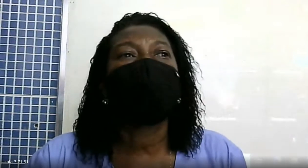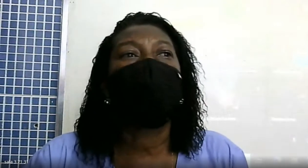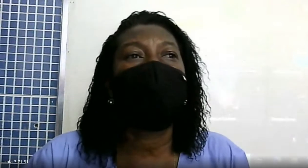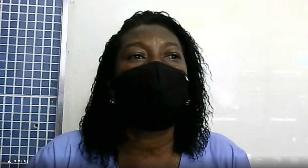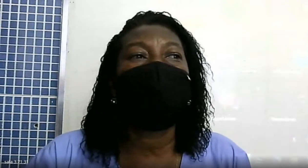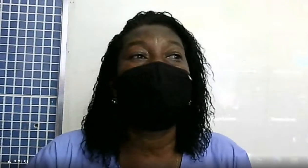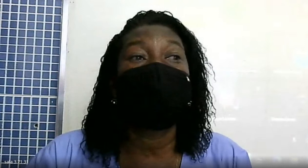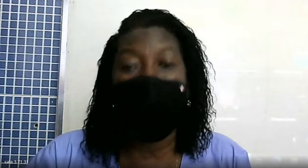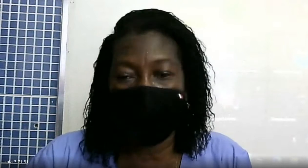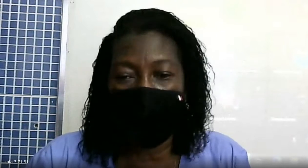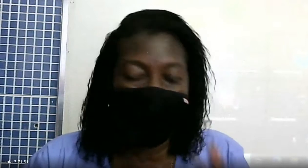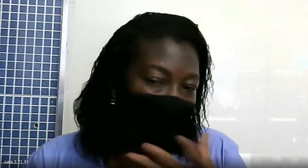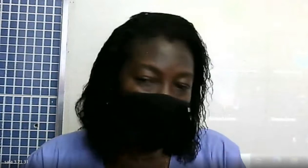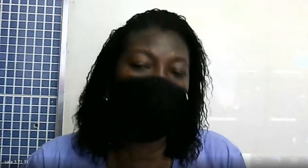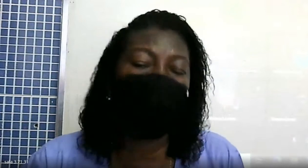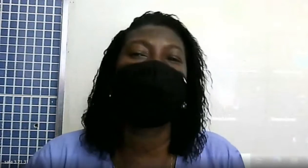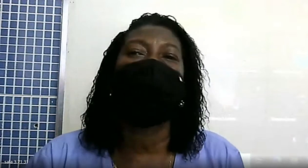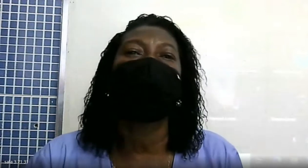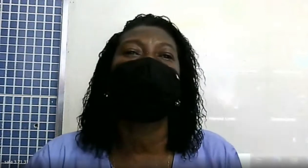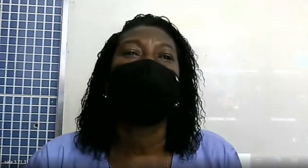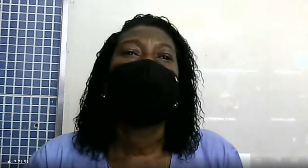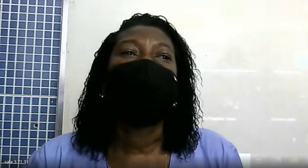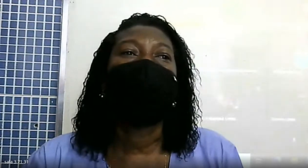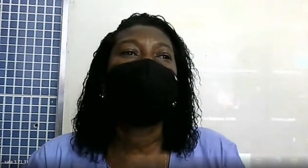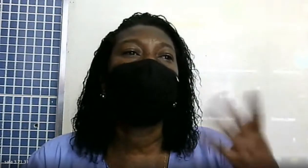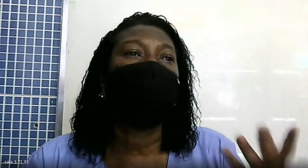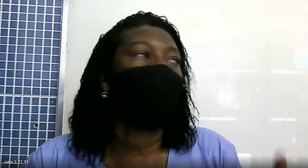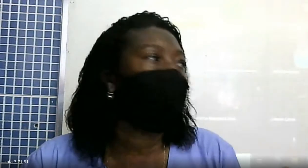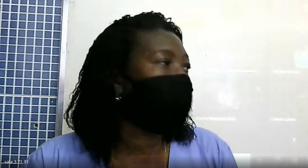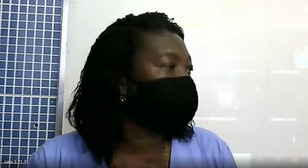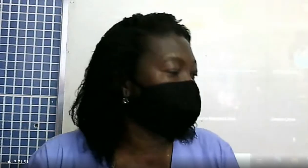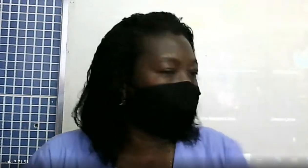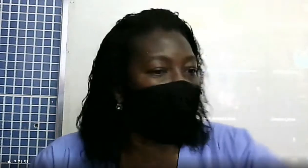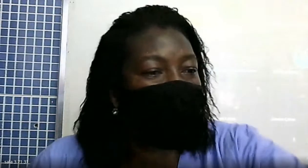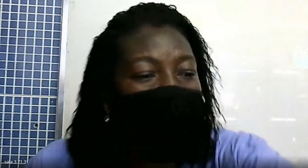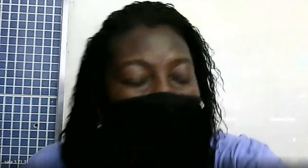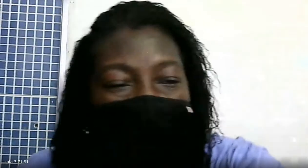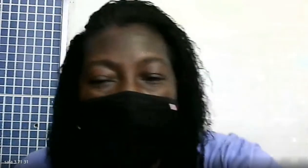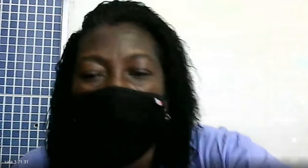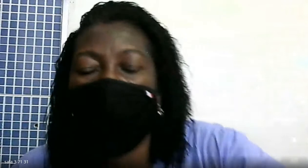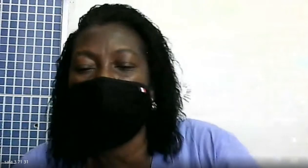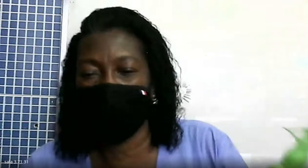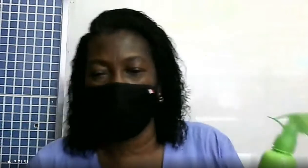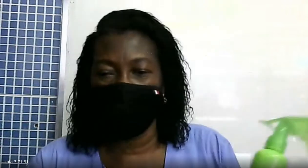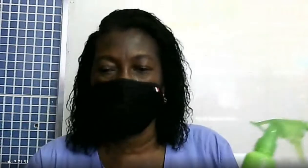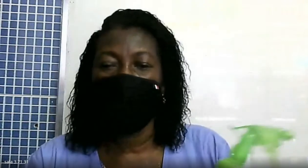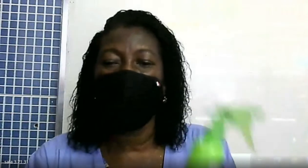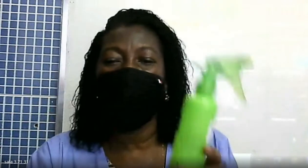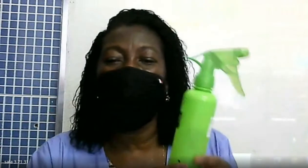na escola porque ela é tóxica, né? Tem um cheiro muito forte, né? E você pode pegar a tinta